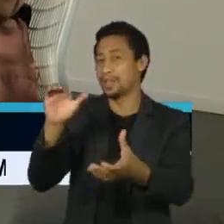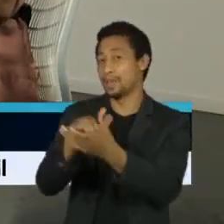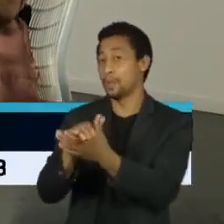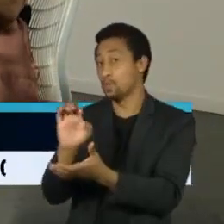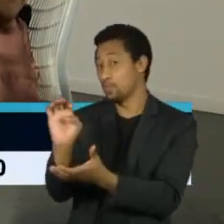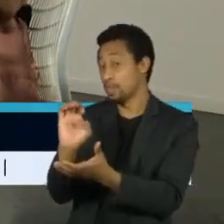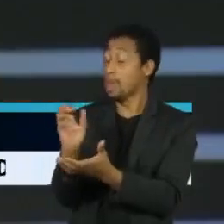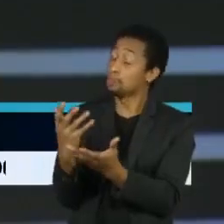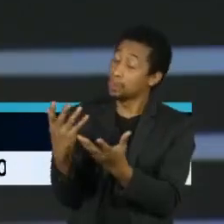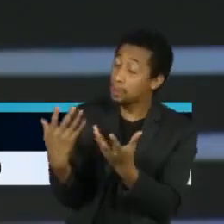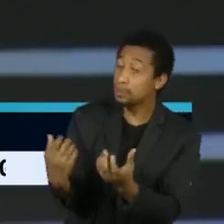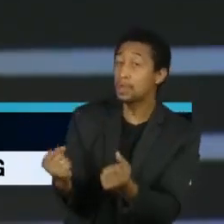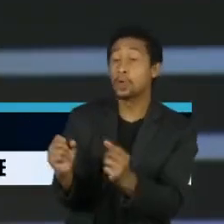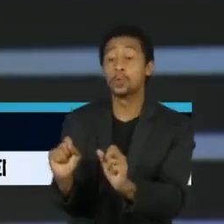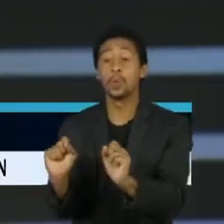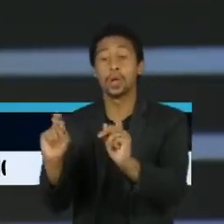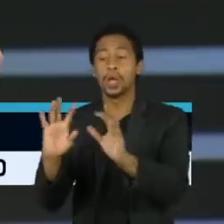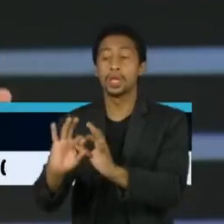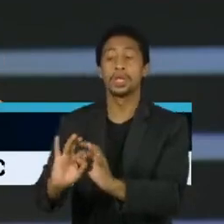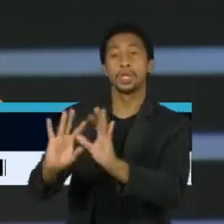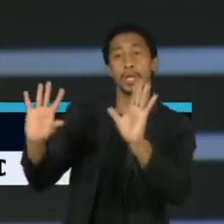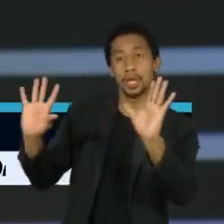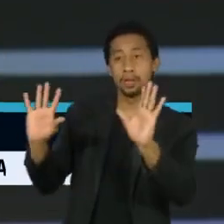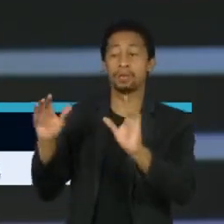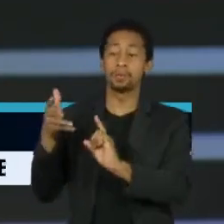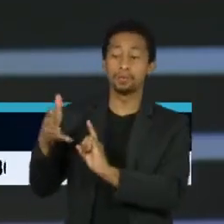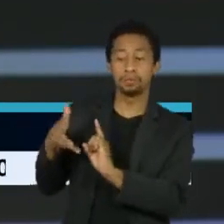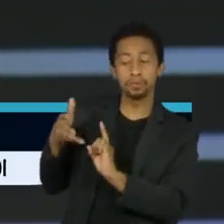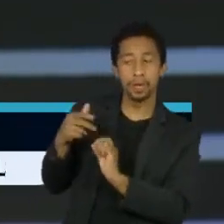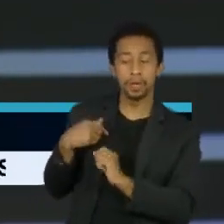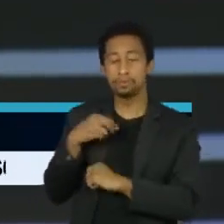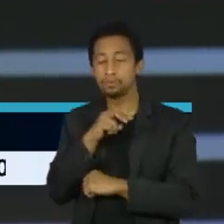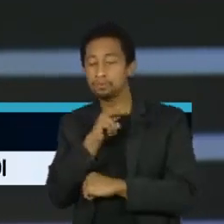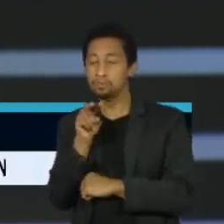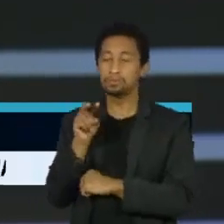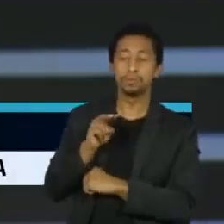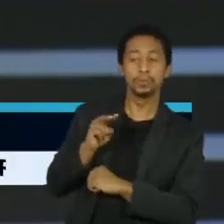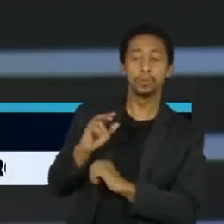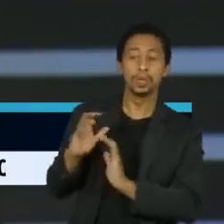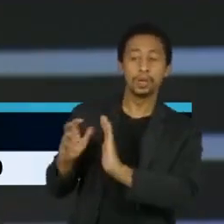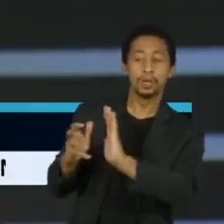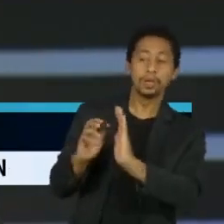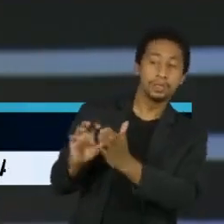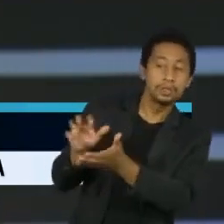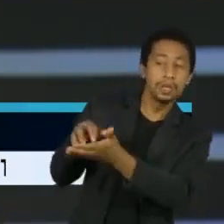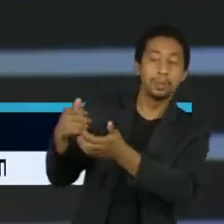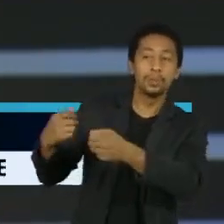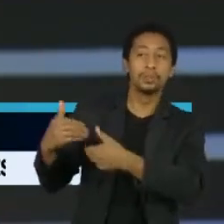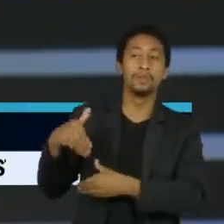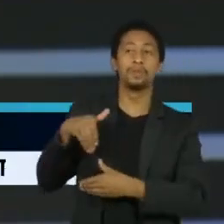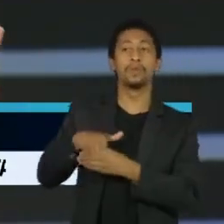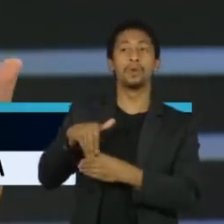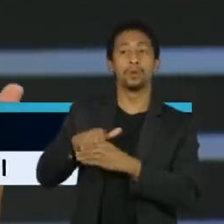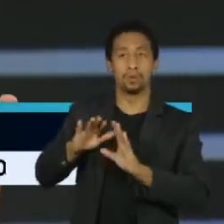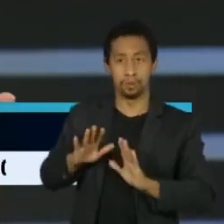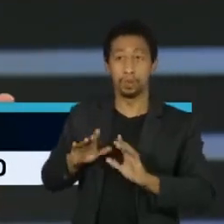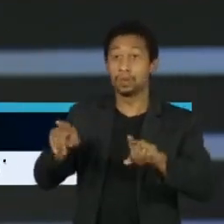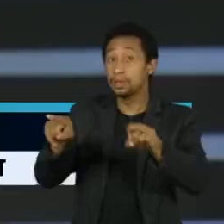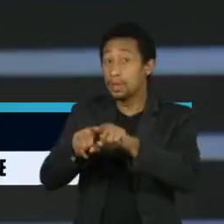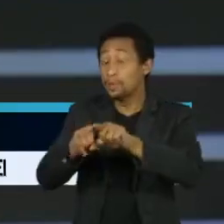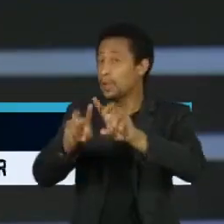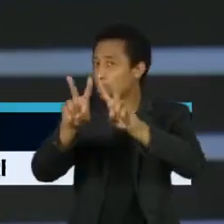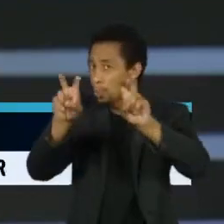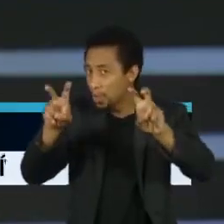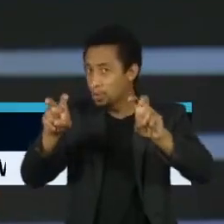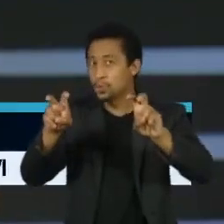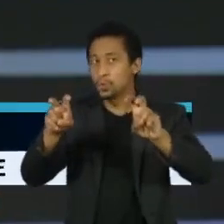foi um truque retórico que ele usou, ele também estava de olho no voto da esquerda. Quando ele falou, por exemplo, da criminalização da